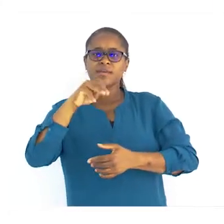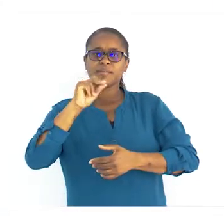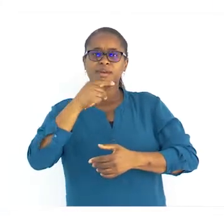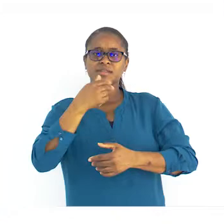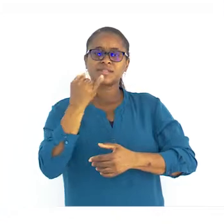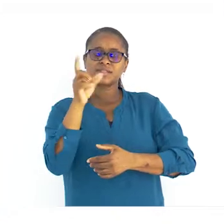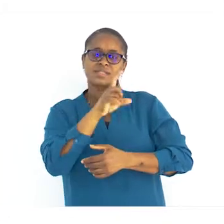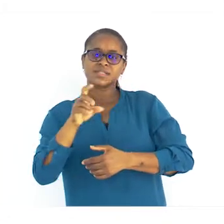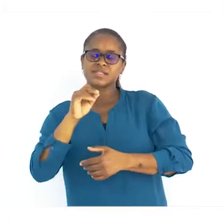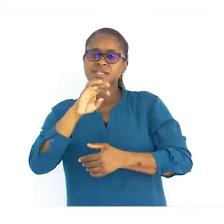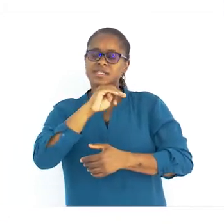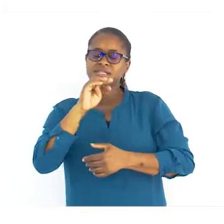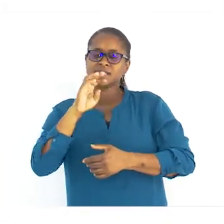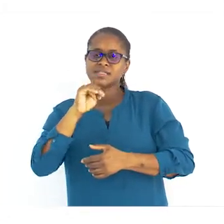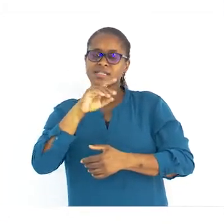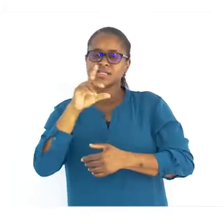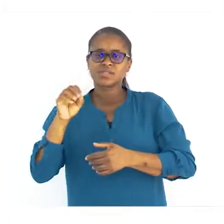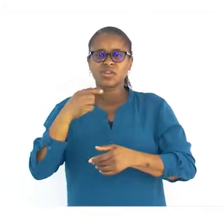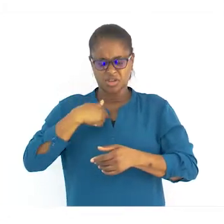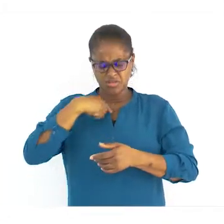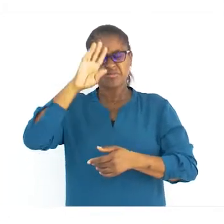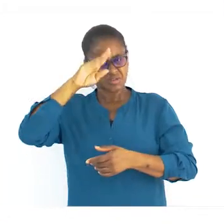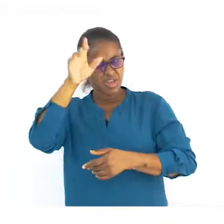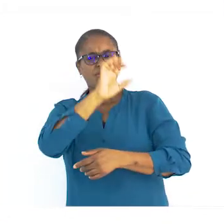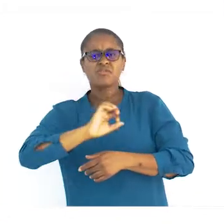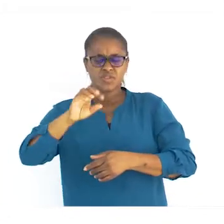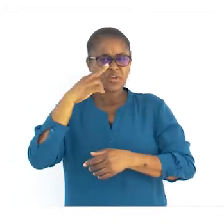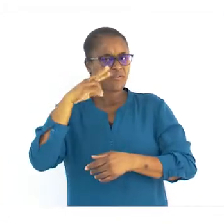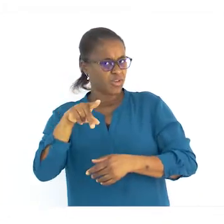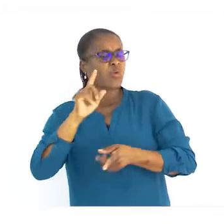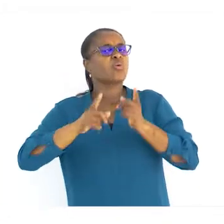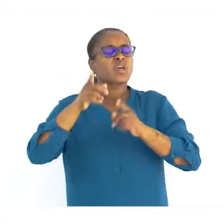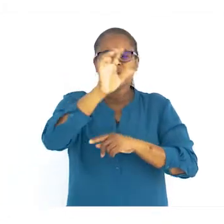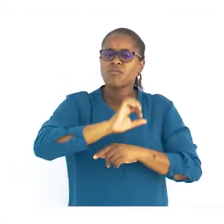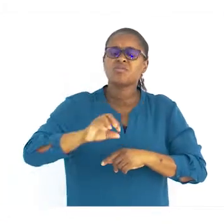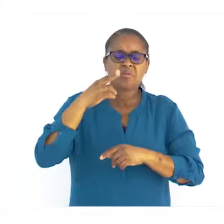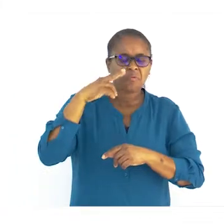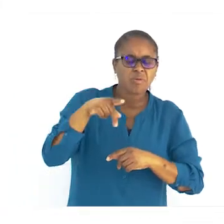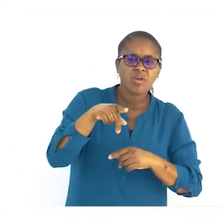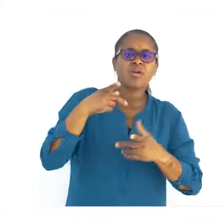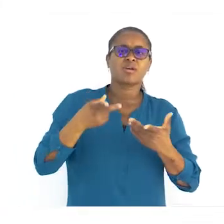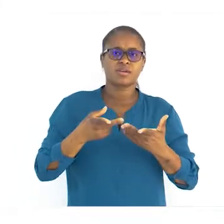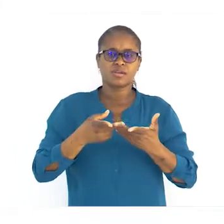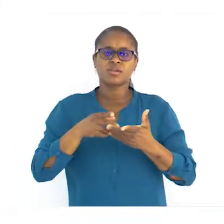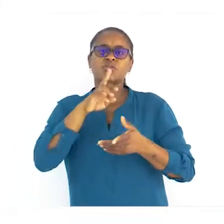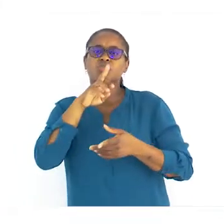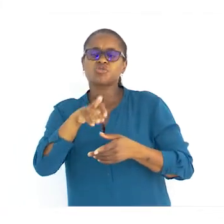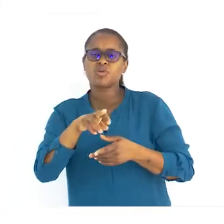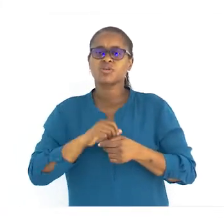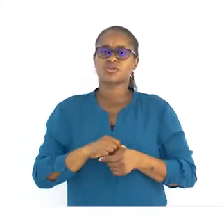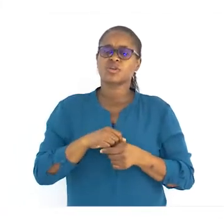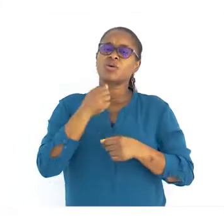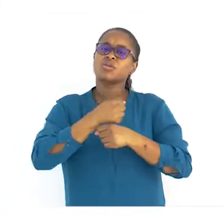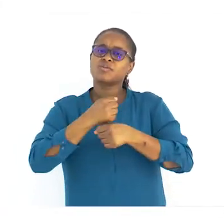vocês viram. O que é que vocês encontraram? O que é que vocês encontraram como resposta